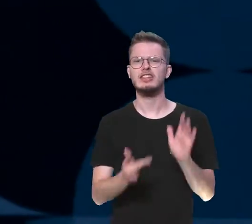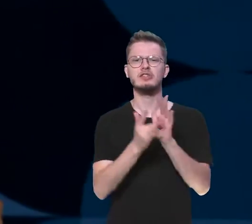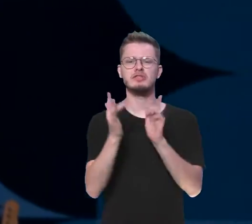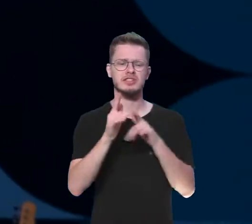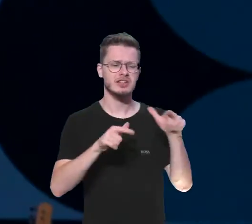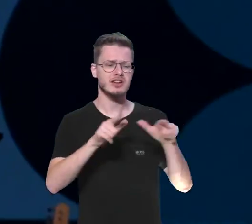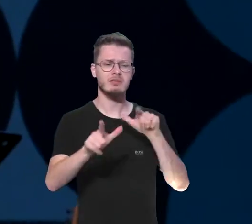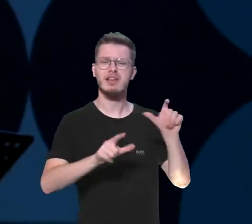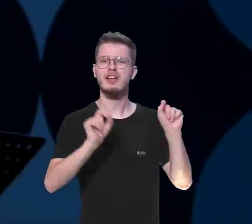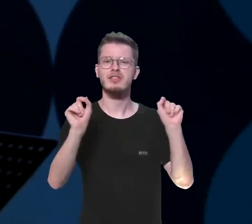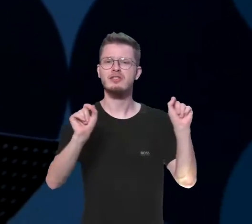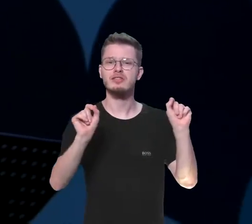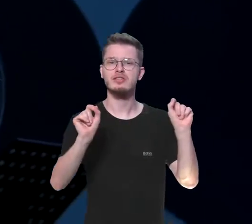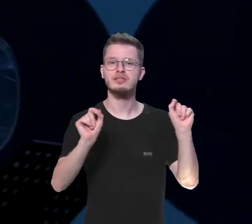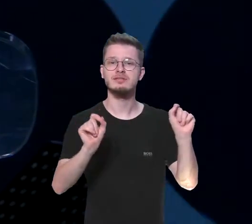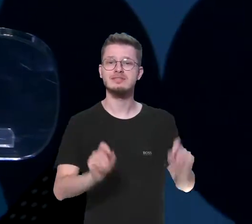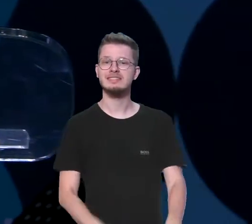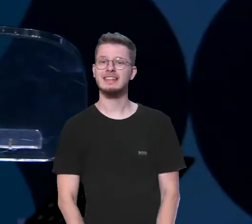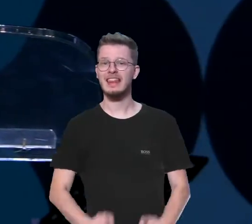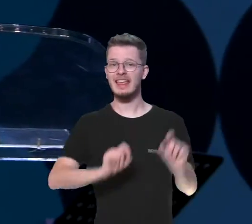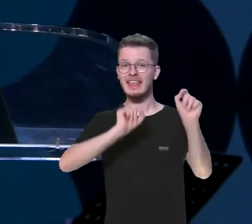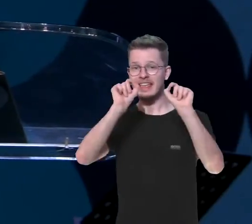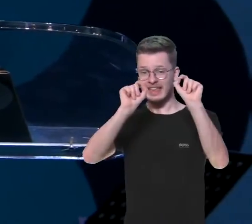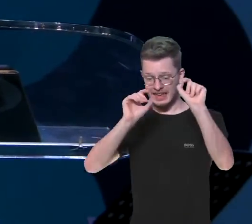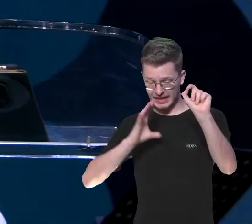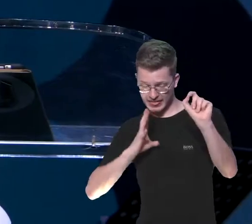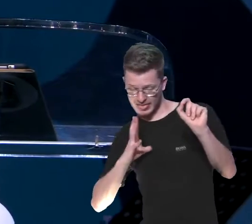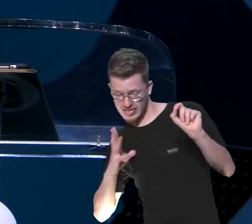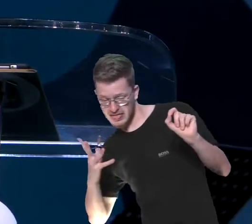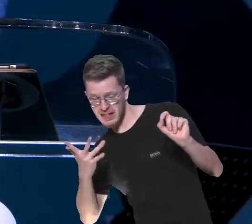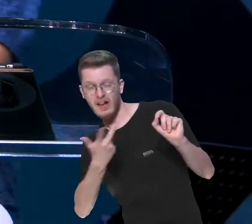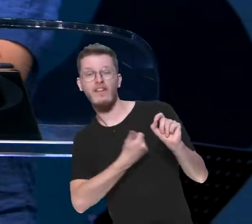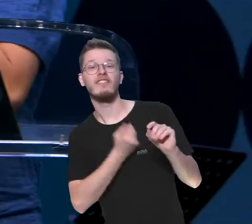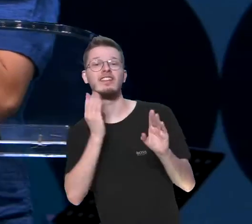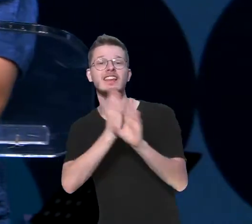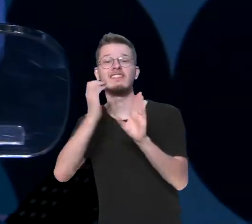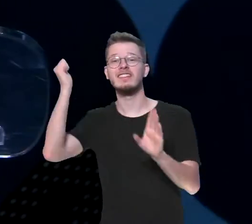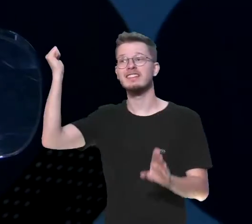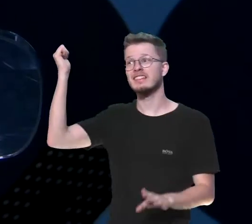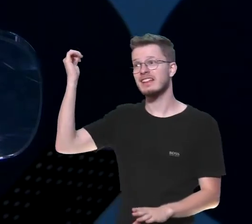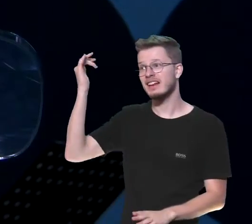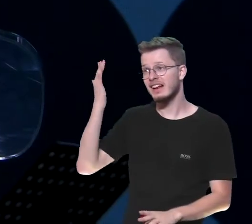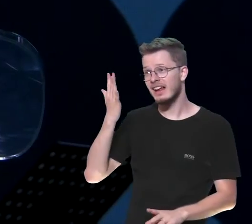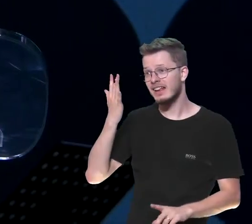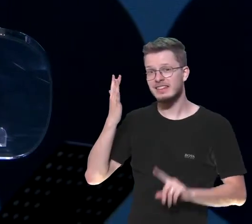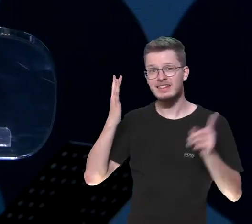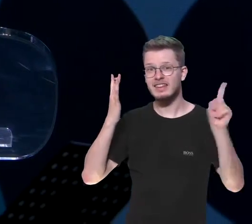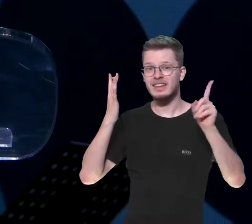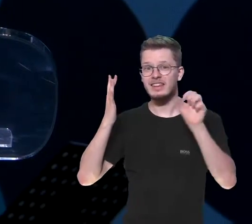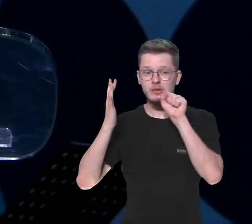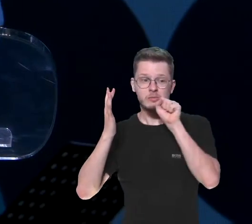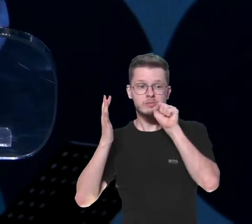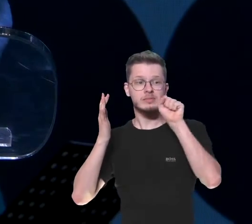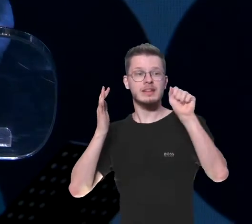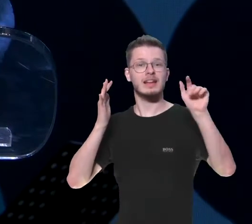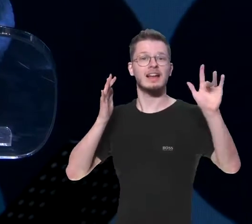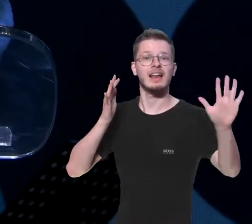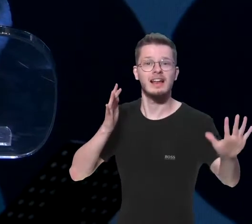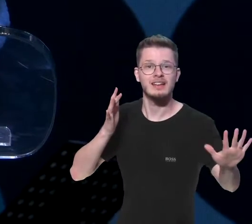seguinte: quem foi salvo pela graça e não estende a graça, esse está